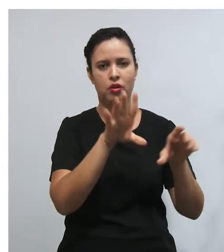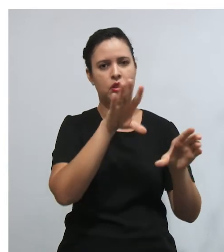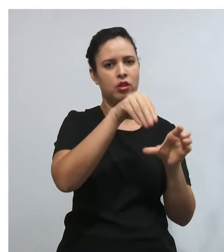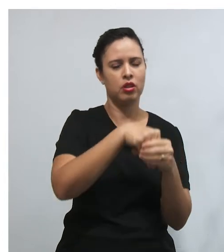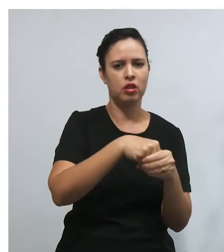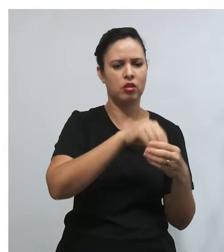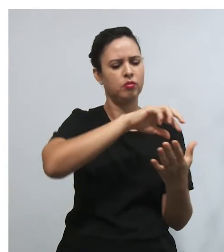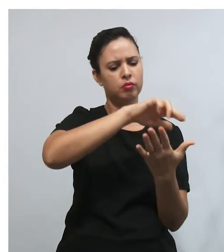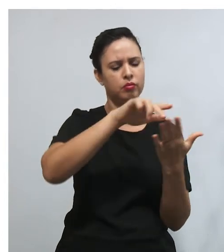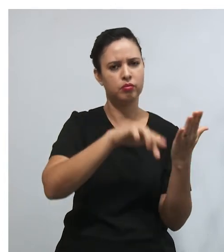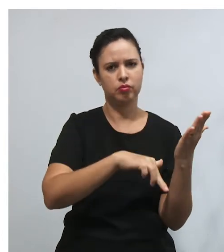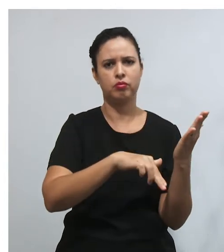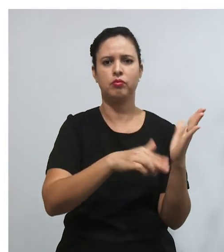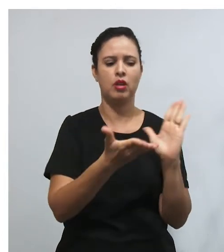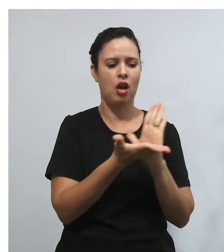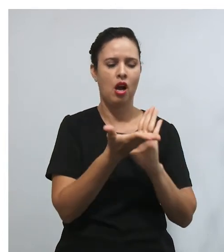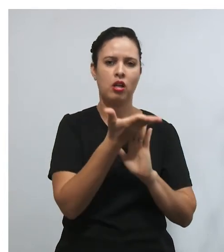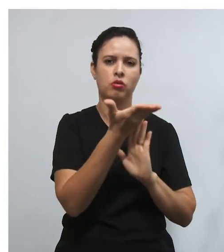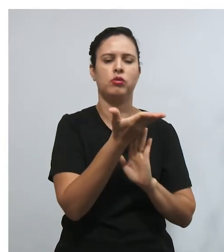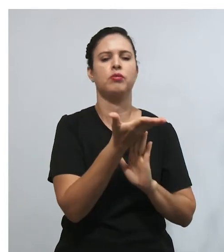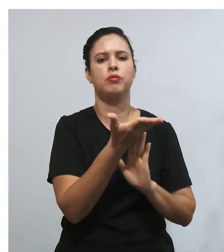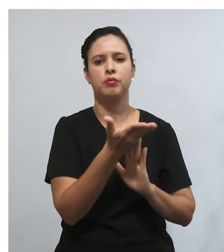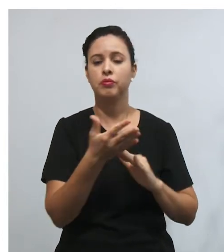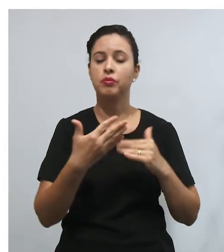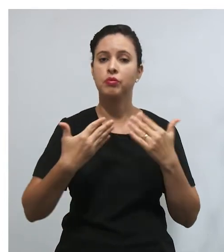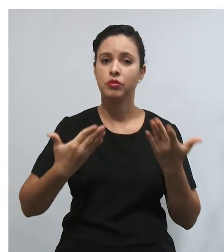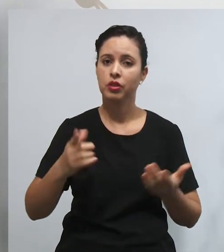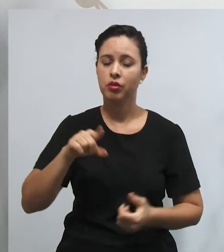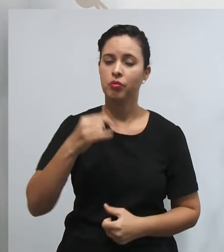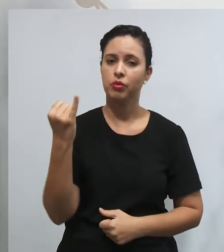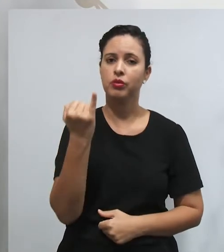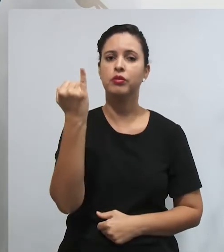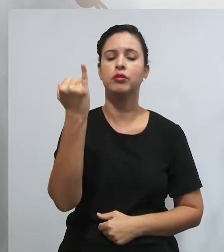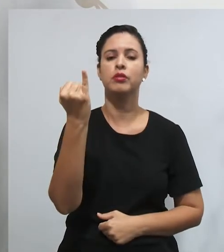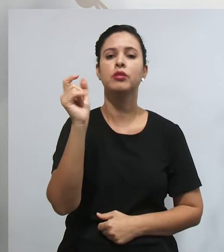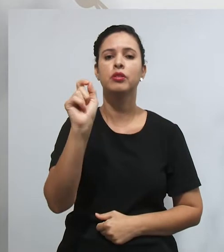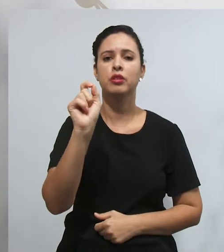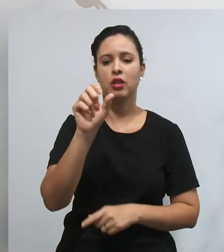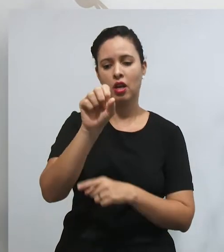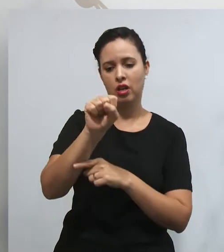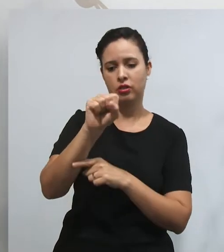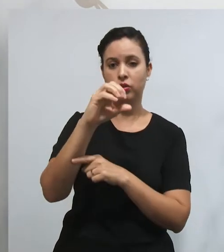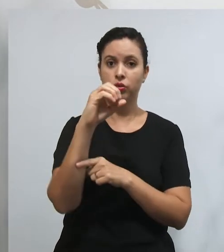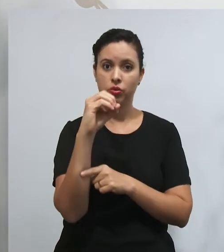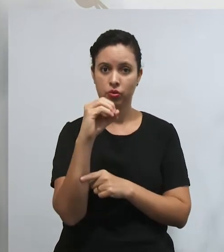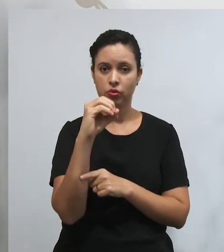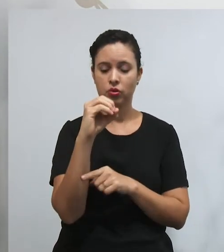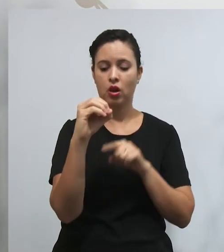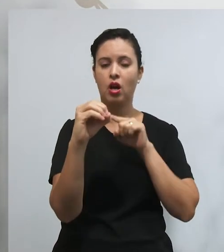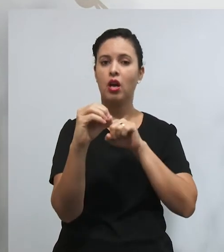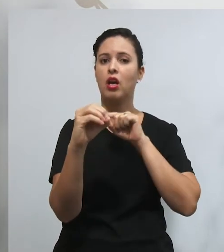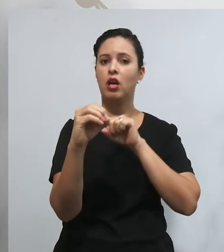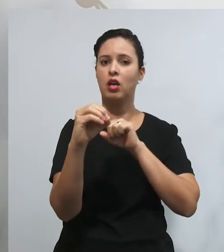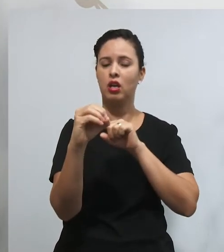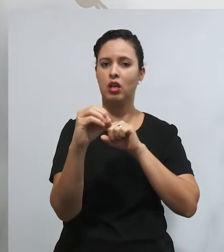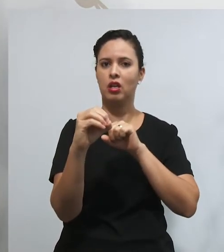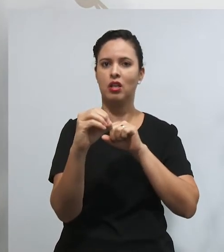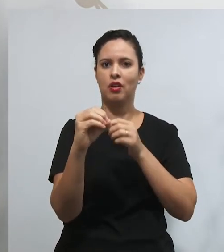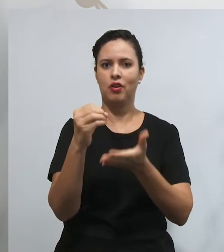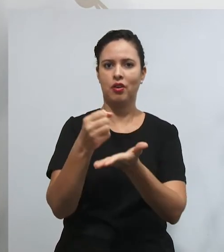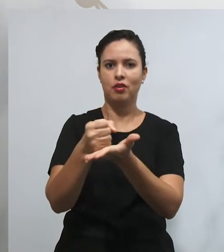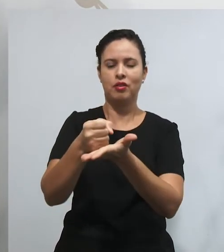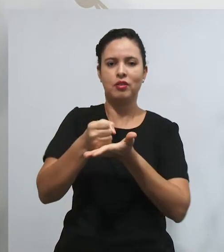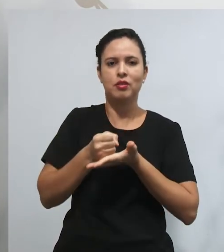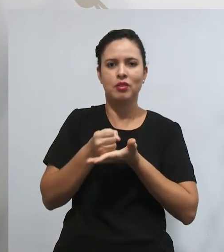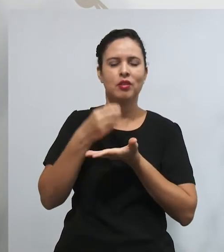existem de hardware. Então, um ponto importante aqui, pessoal, é que o sistema operacional, ele que vai te dar uma experiência